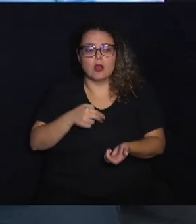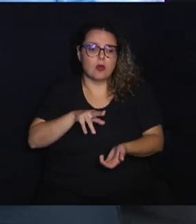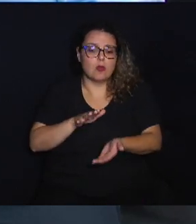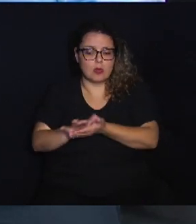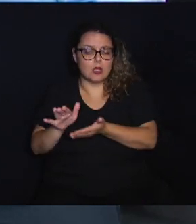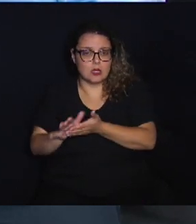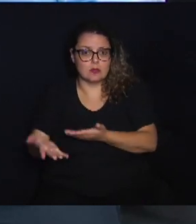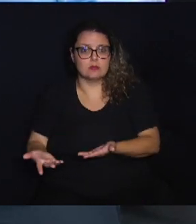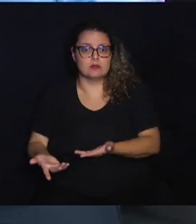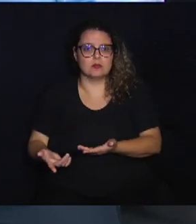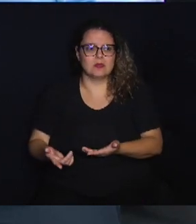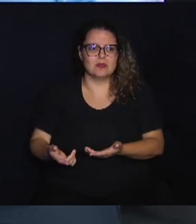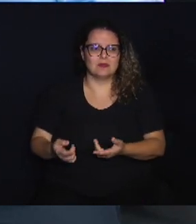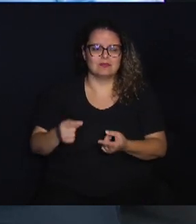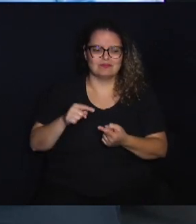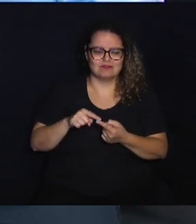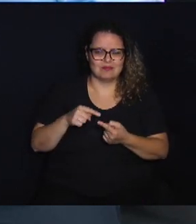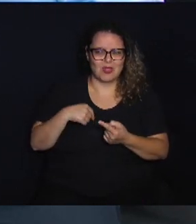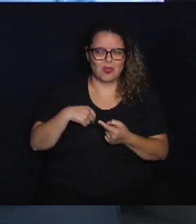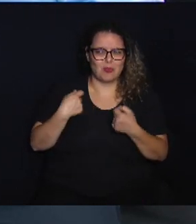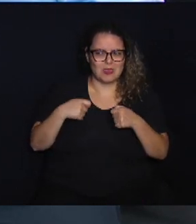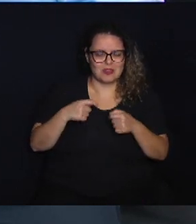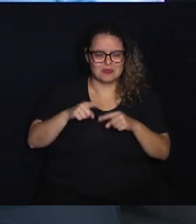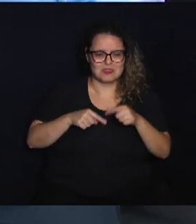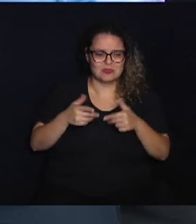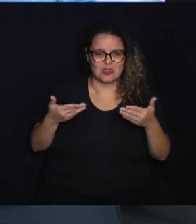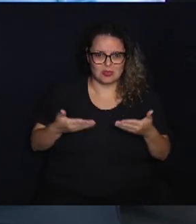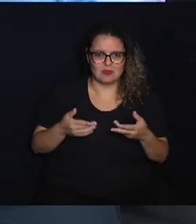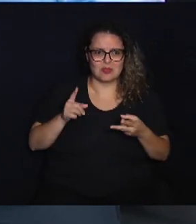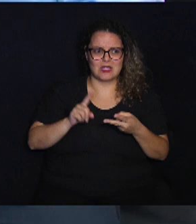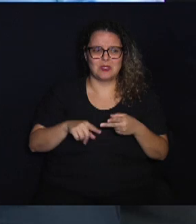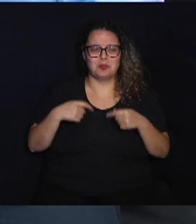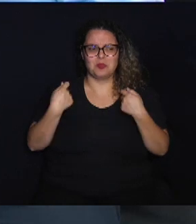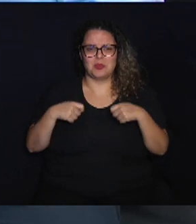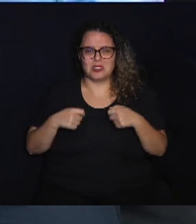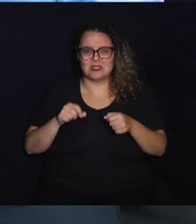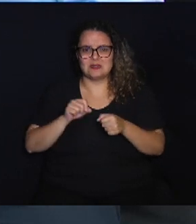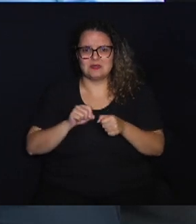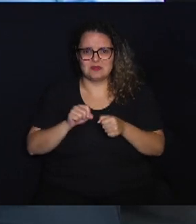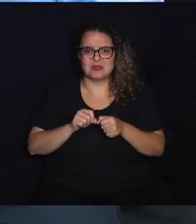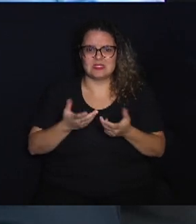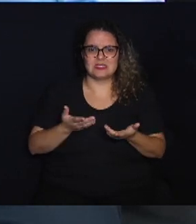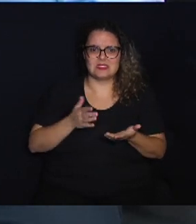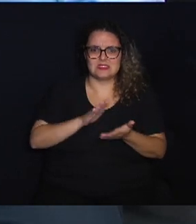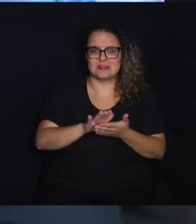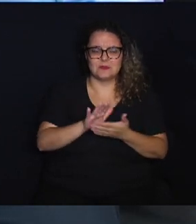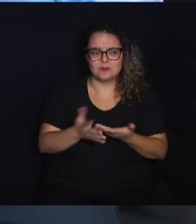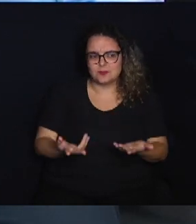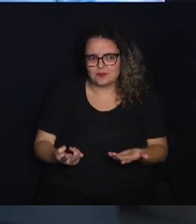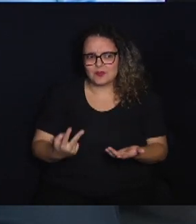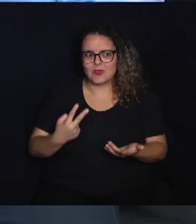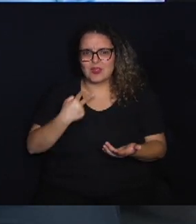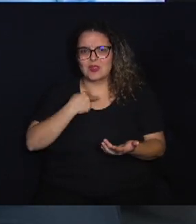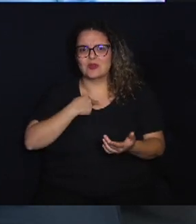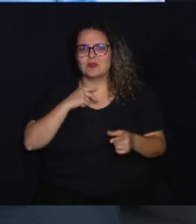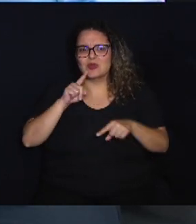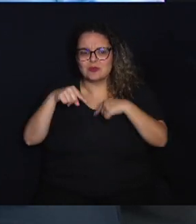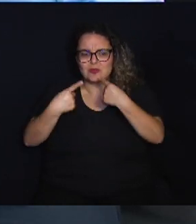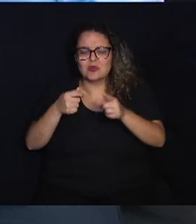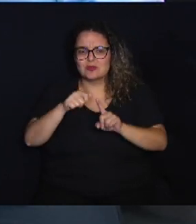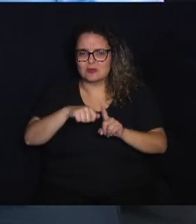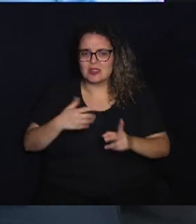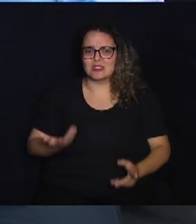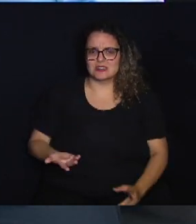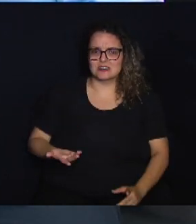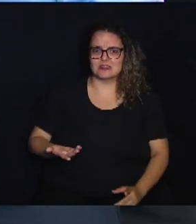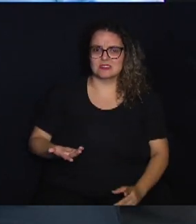eu preciso mesmo desse produto agora, eu preciso mesmo fazer essa despesa, eu não posso deixar para o mês seguinte,